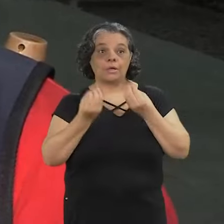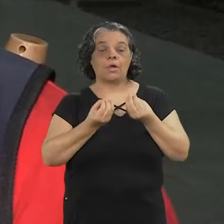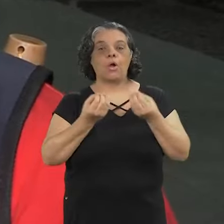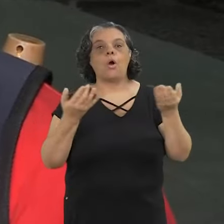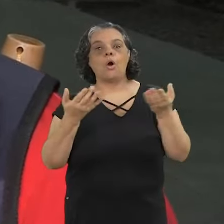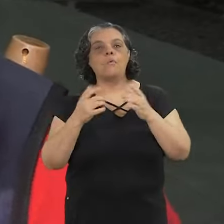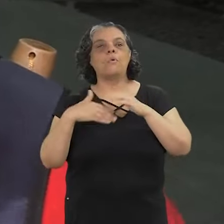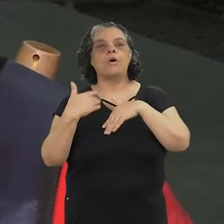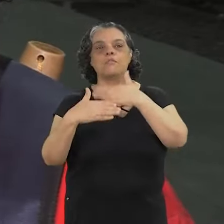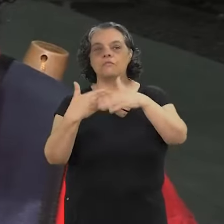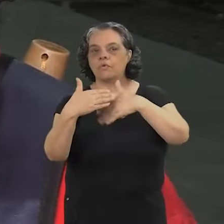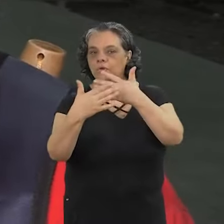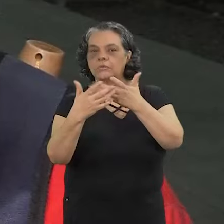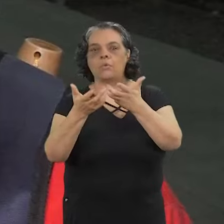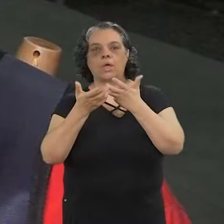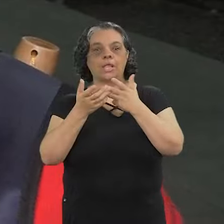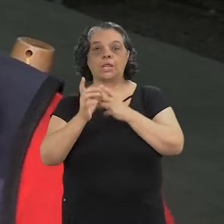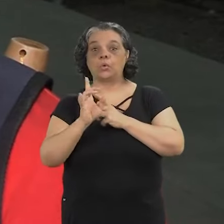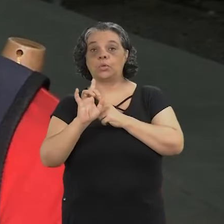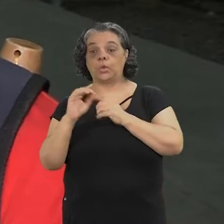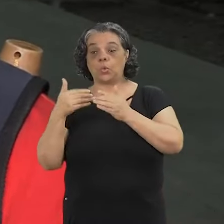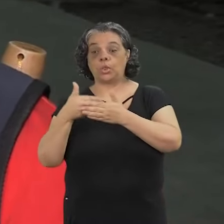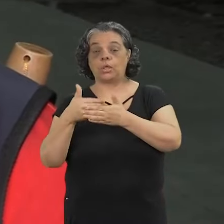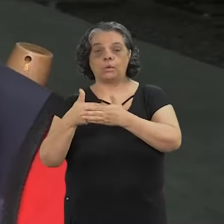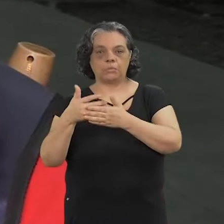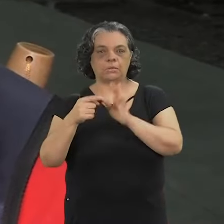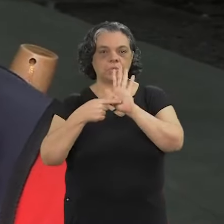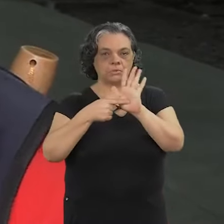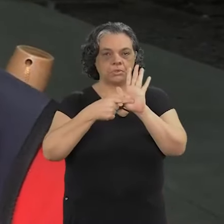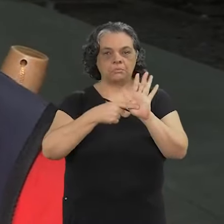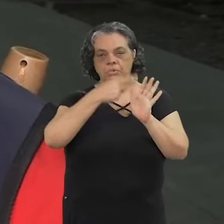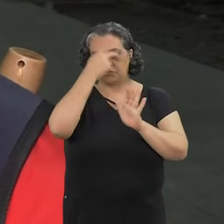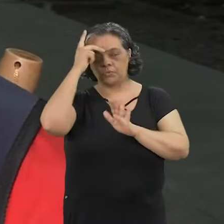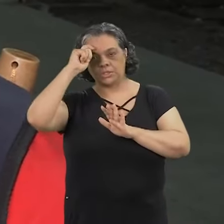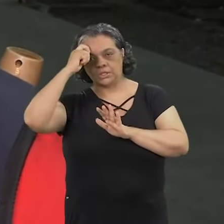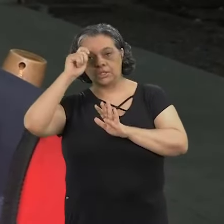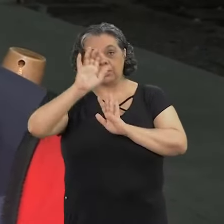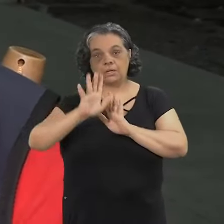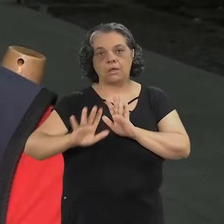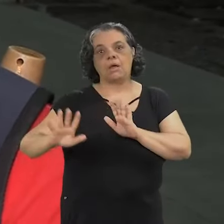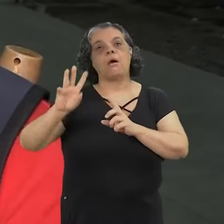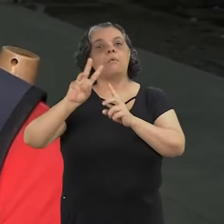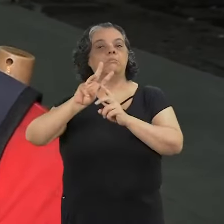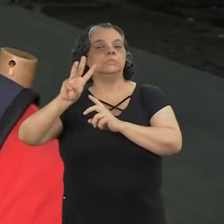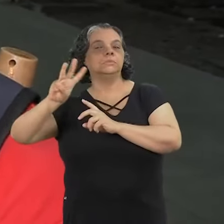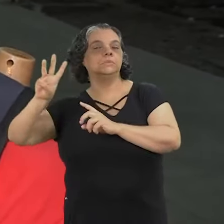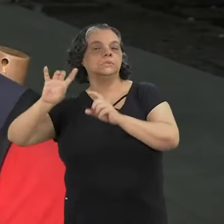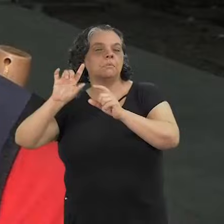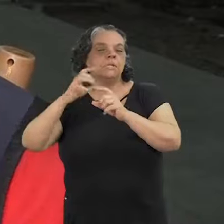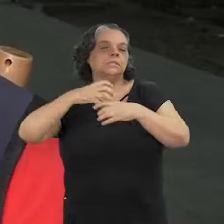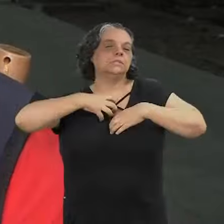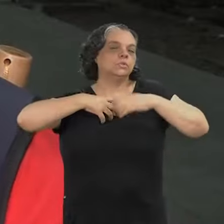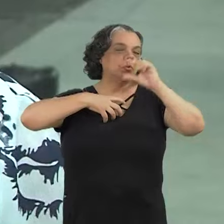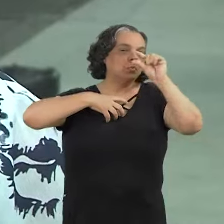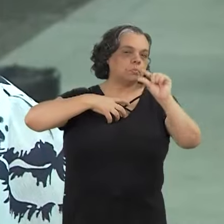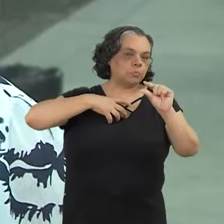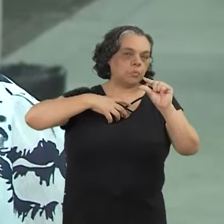eu acho que houve uma evolução querendo ou não de um tempo para cá da representatividade de pessoas negras na mídia porém ainda sinto que é um pouco